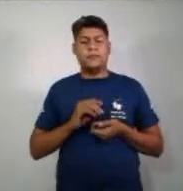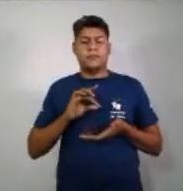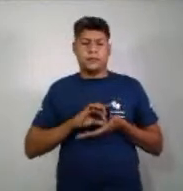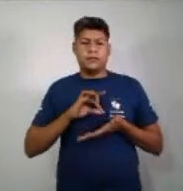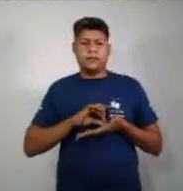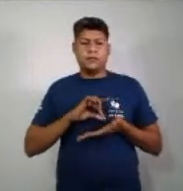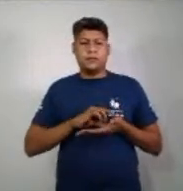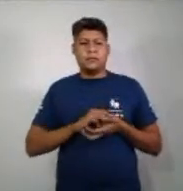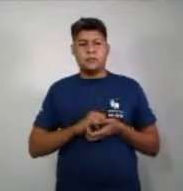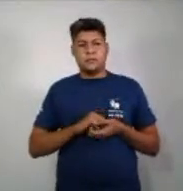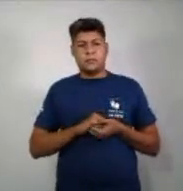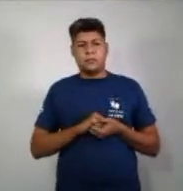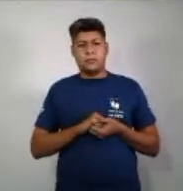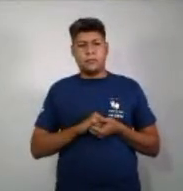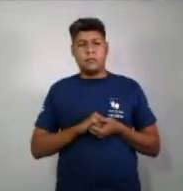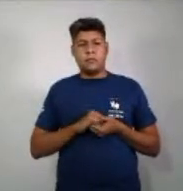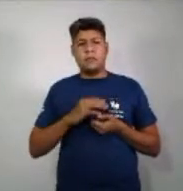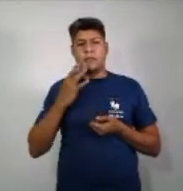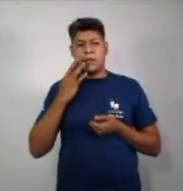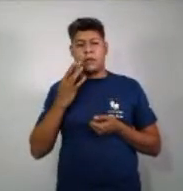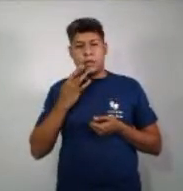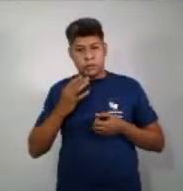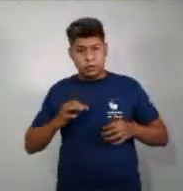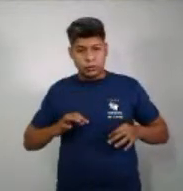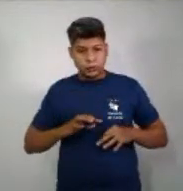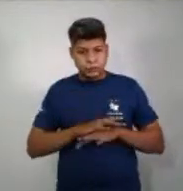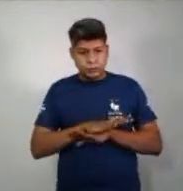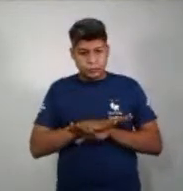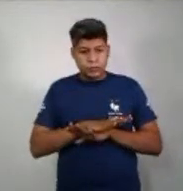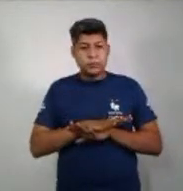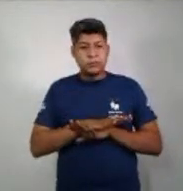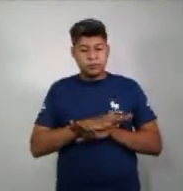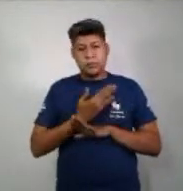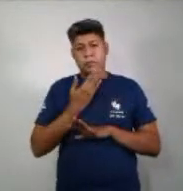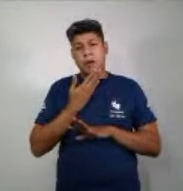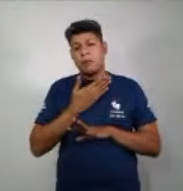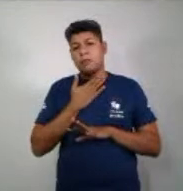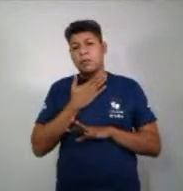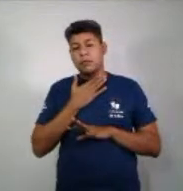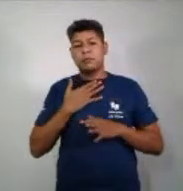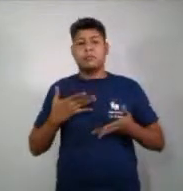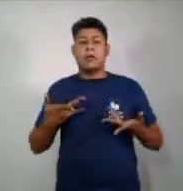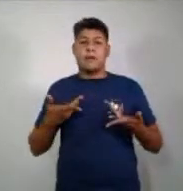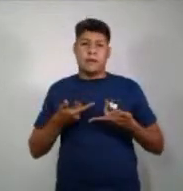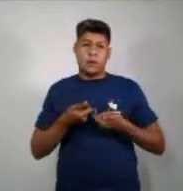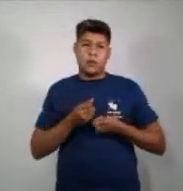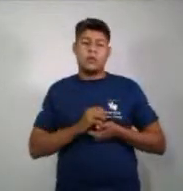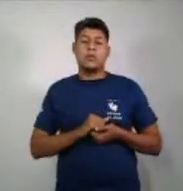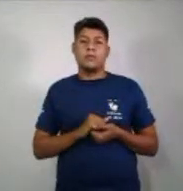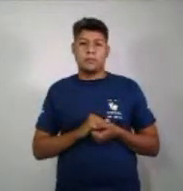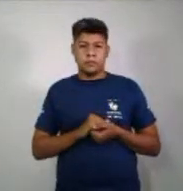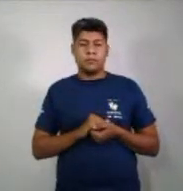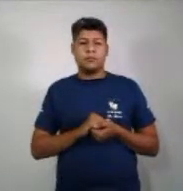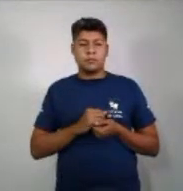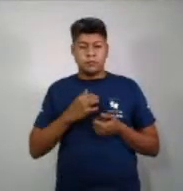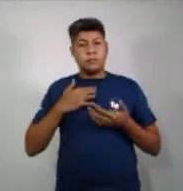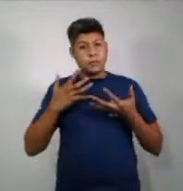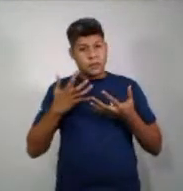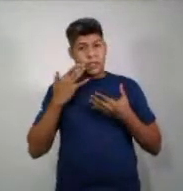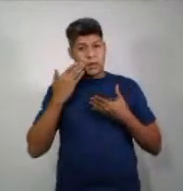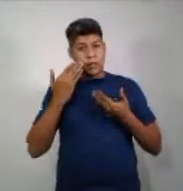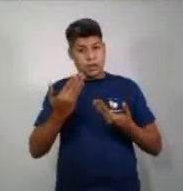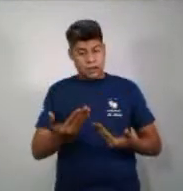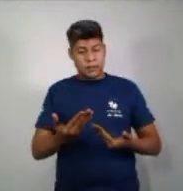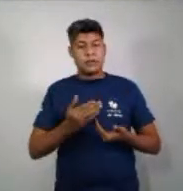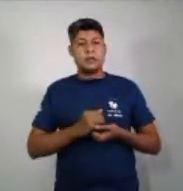verdade. Bom, acho que estamos chegando ao fim desse bate-papo, que foi maravilhoso. Que bom. Queria te agradecer